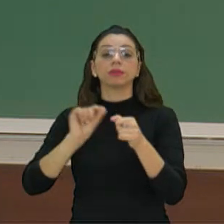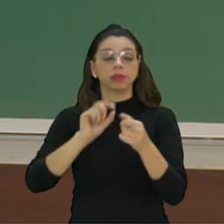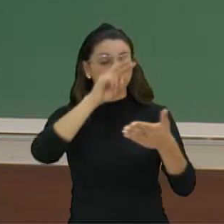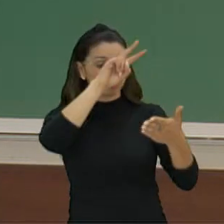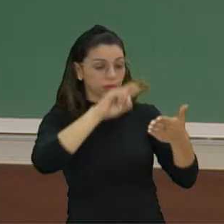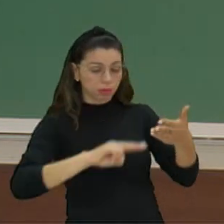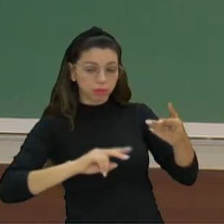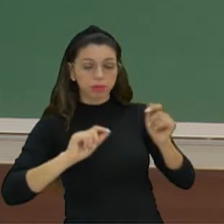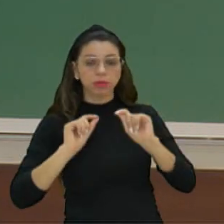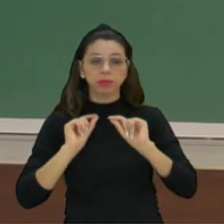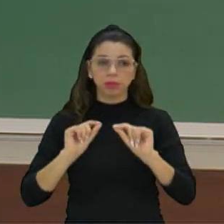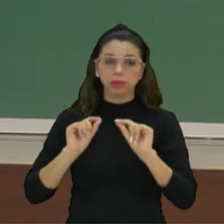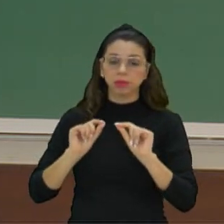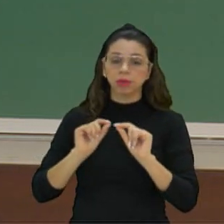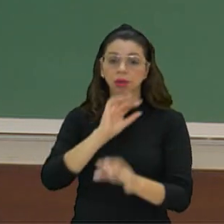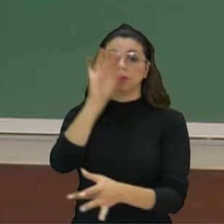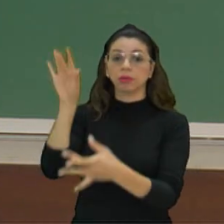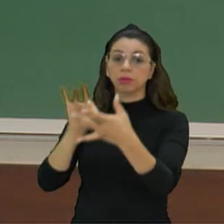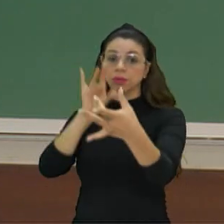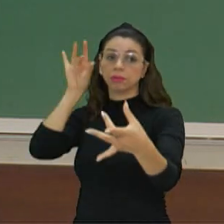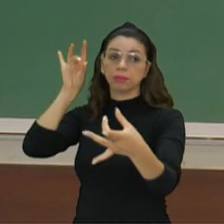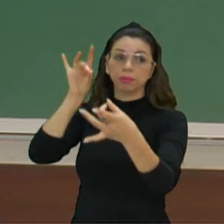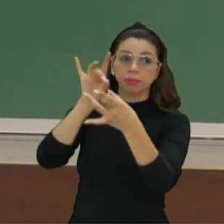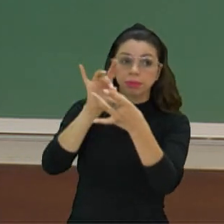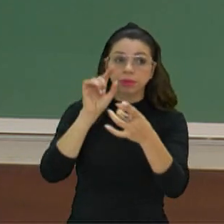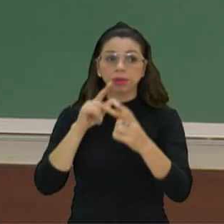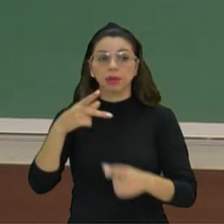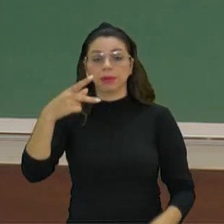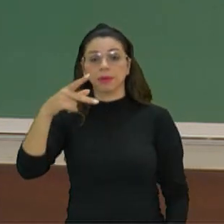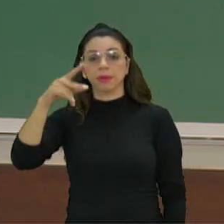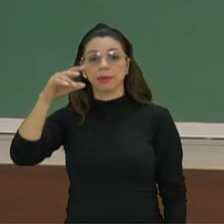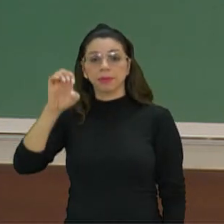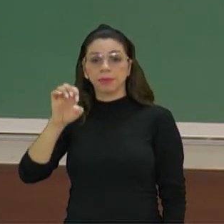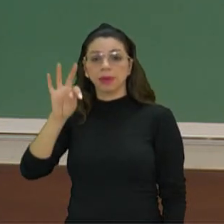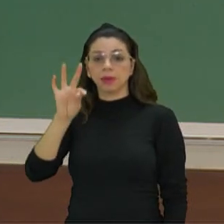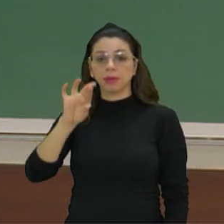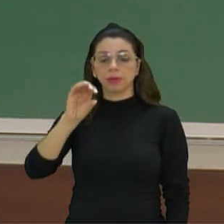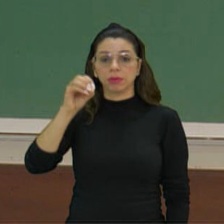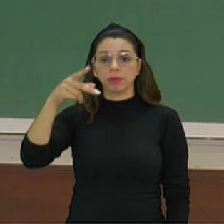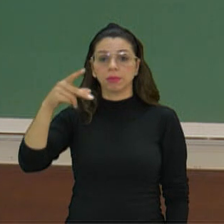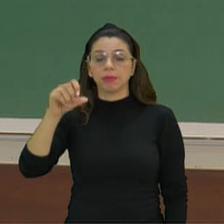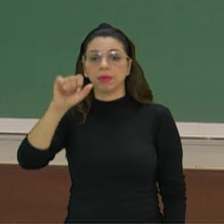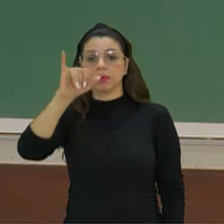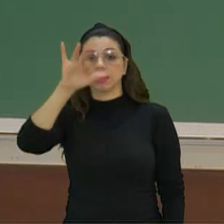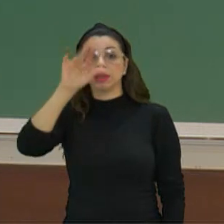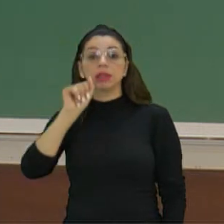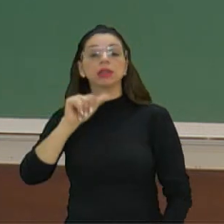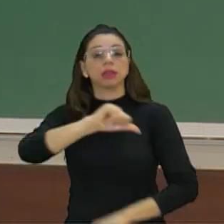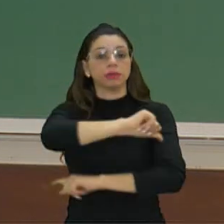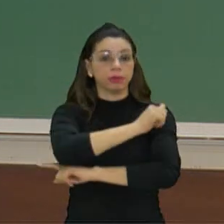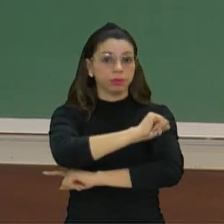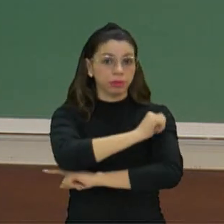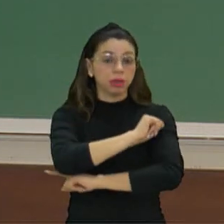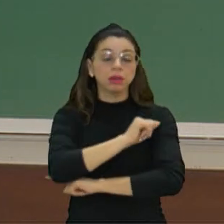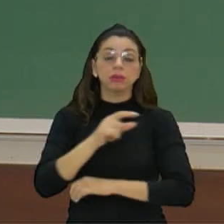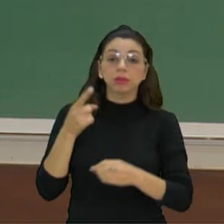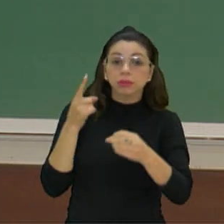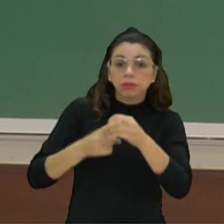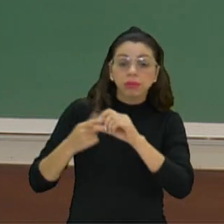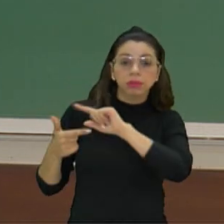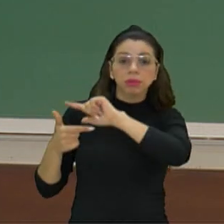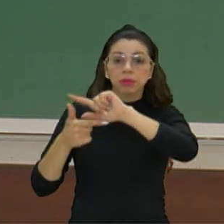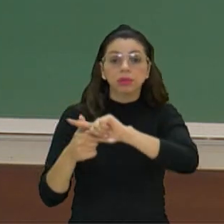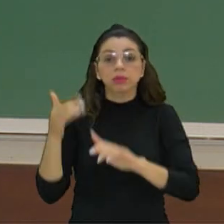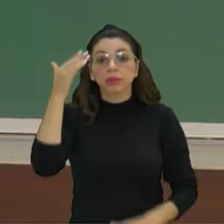leitura, uma leitura específica da cidade de Petrópolis, lá no Rio de Janeiro, que é uma cidade histórica. A título